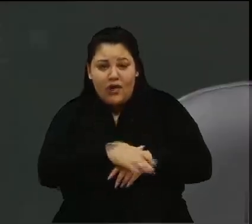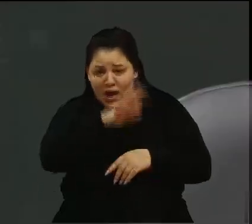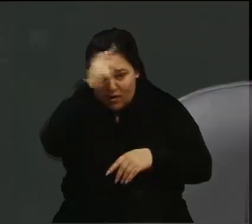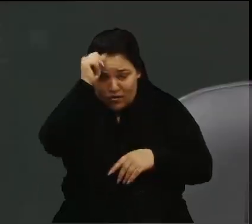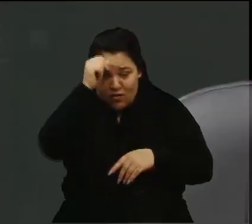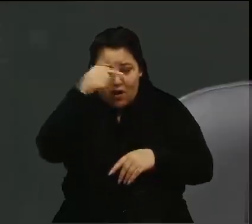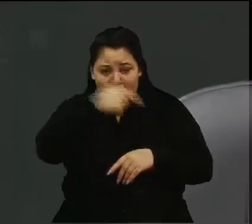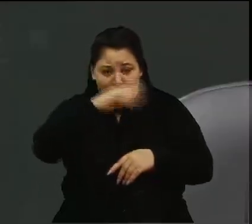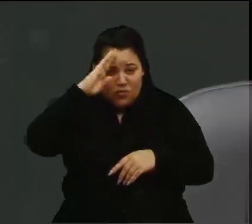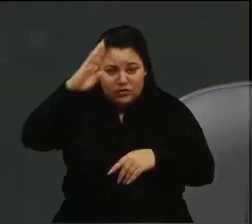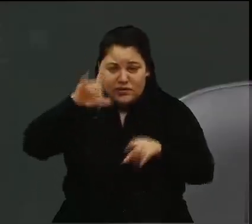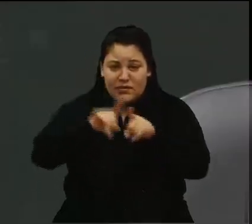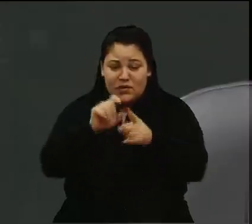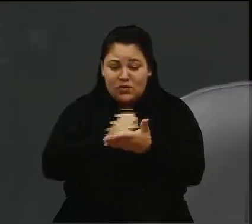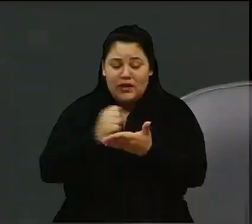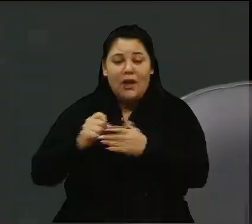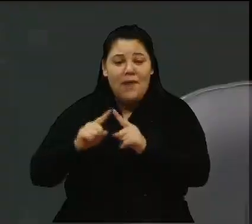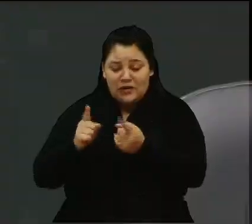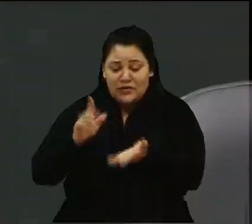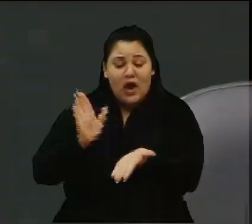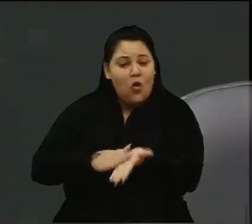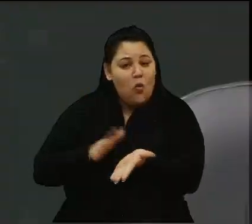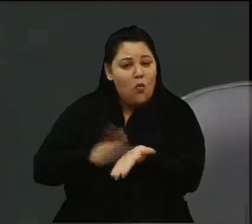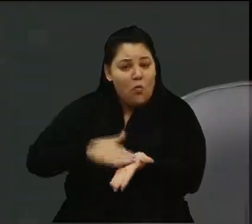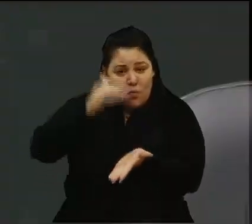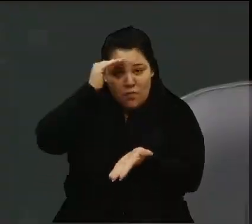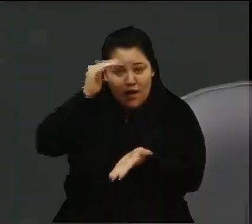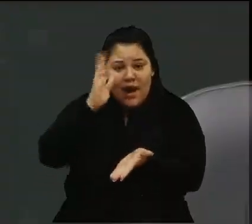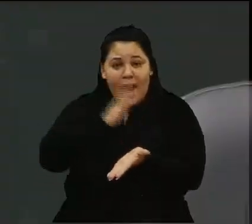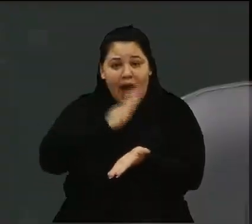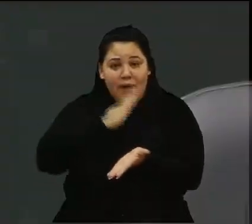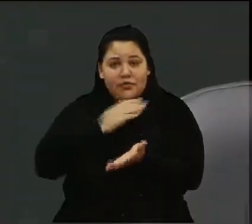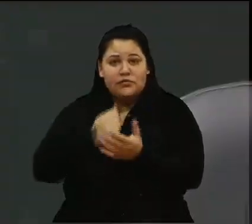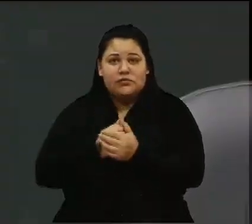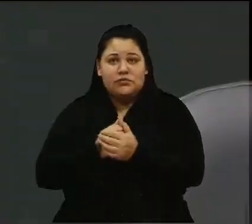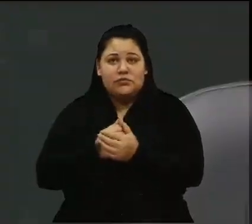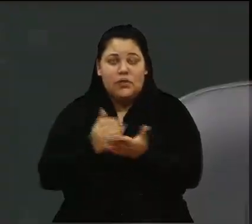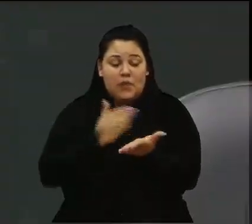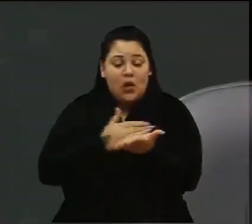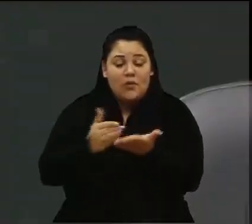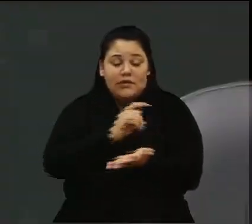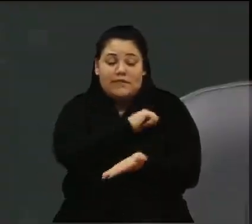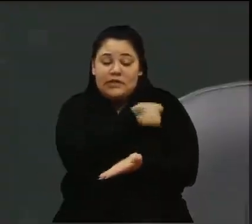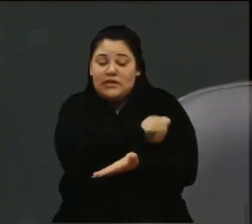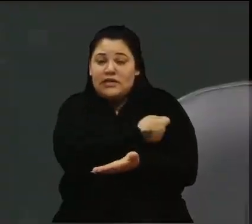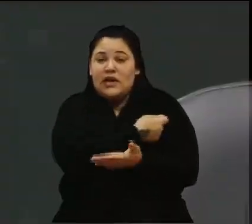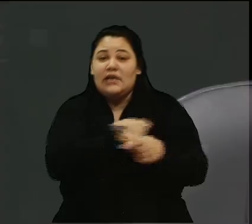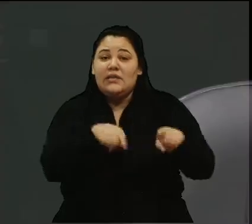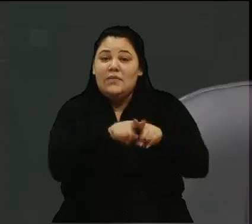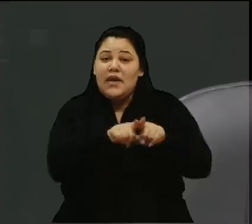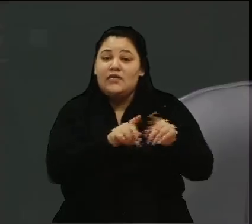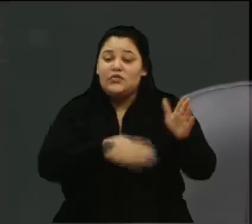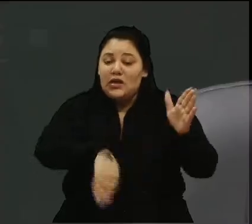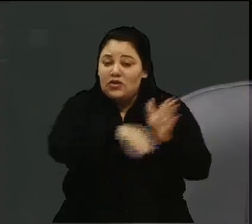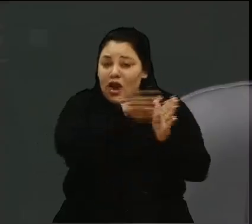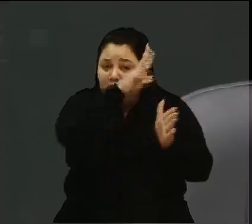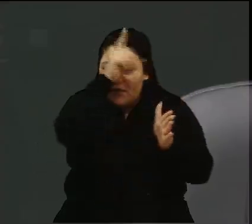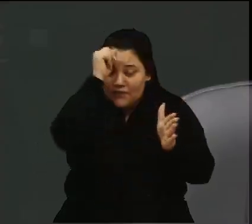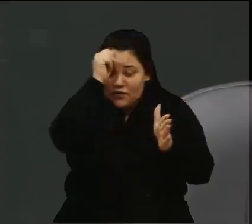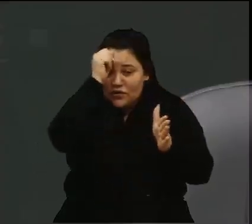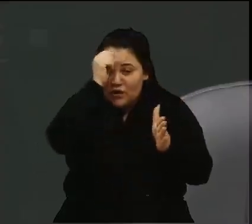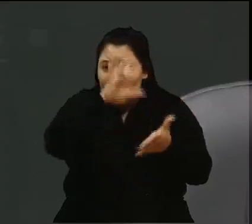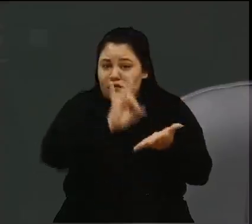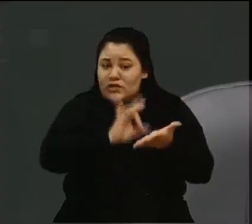contrato, mas nós temos que exigir o cumprimento do contrato de forma imediata, para que comece a se fiscalizar o estacionamento da Prefeitura e que se